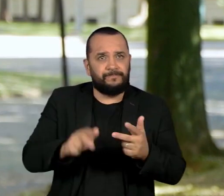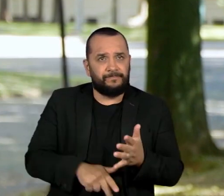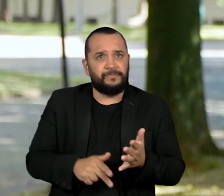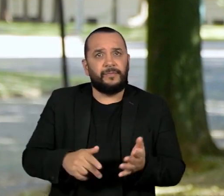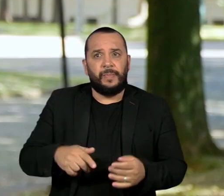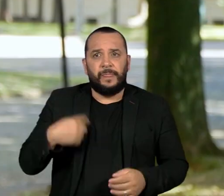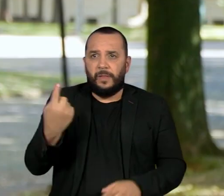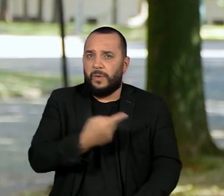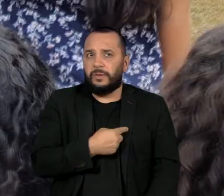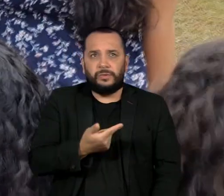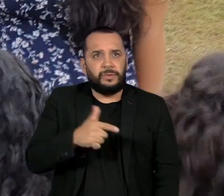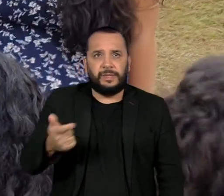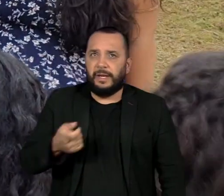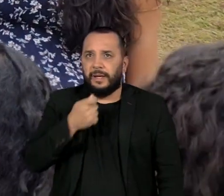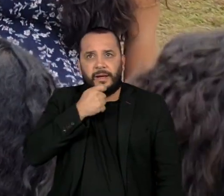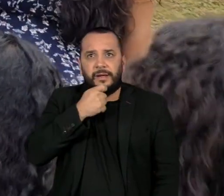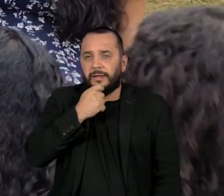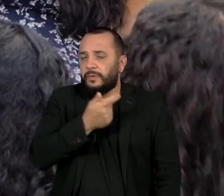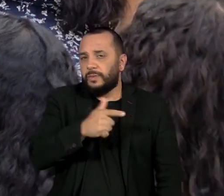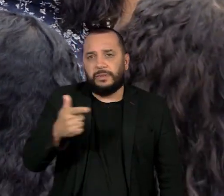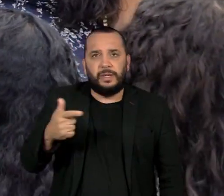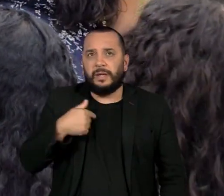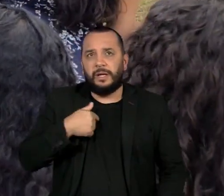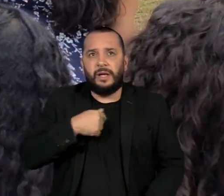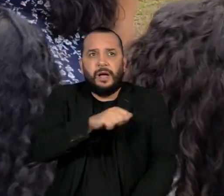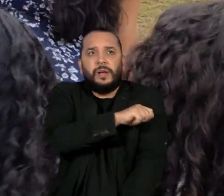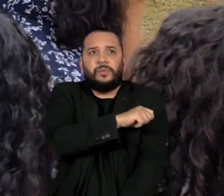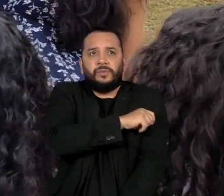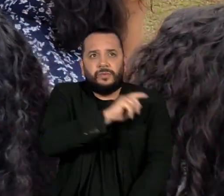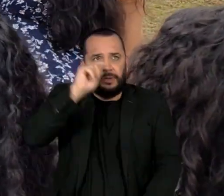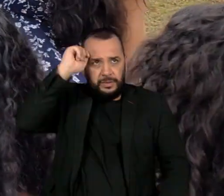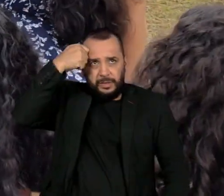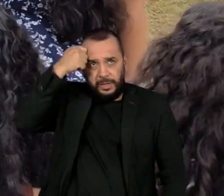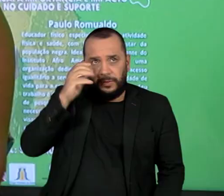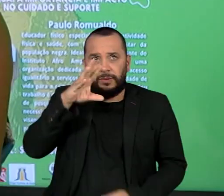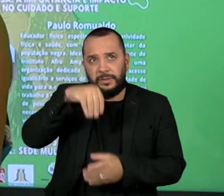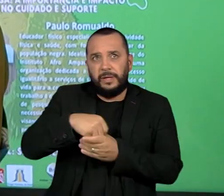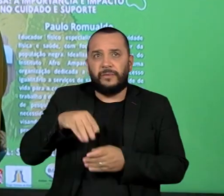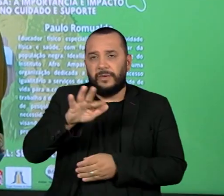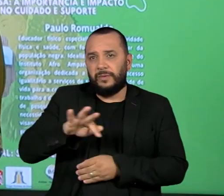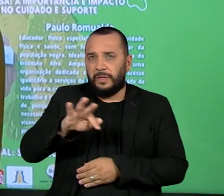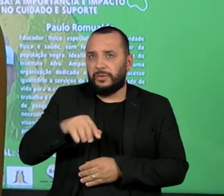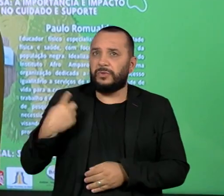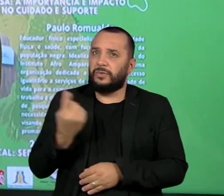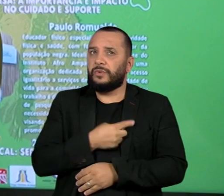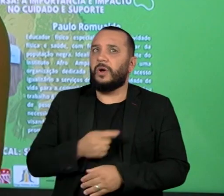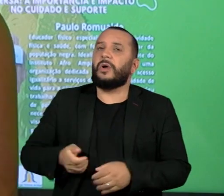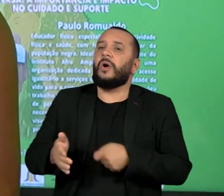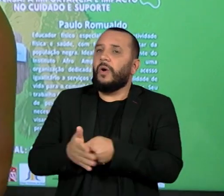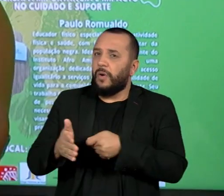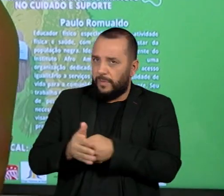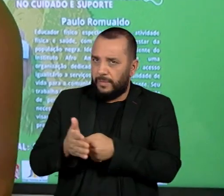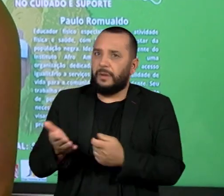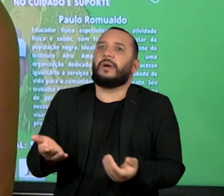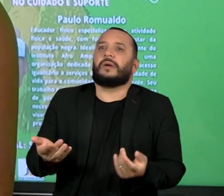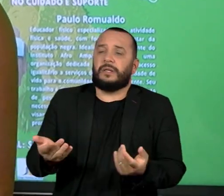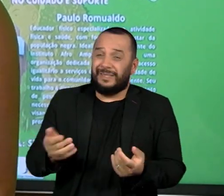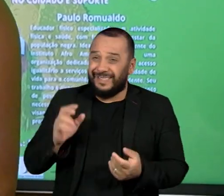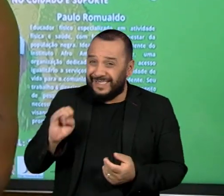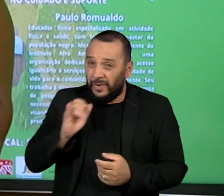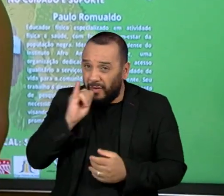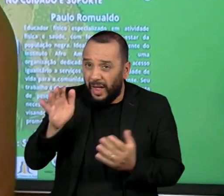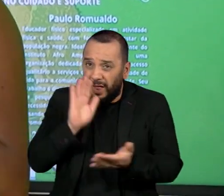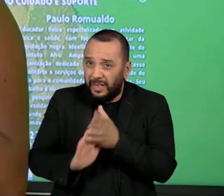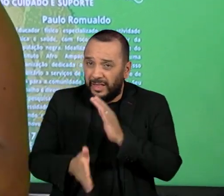ainda um número expressivo de estudantes negros dentro da academia. A gente tem que cobrar. Se a gente não falar, não